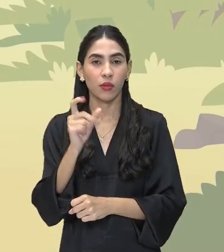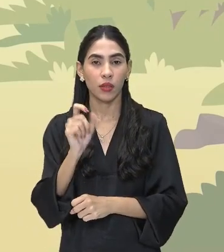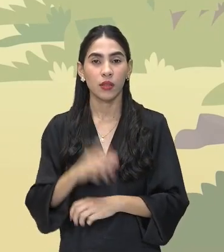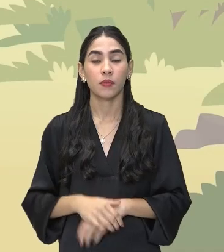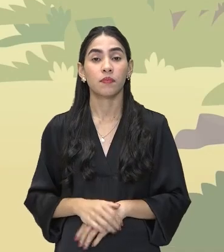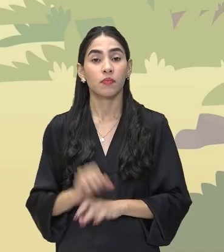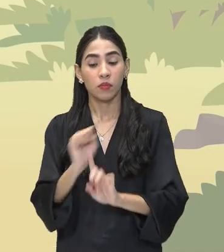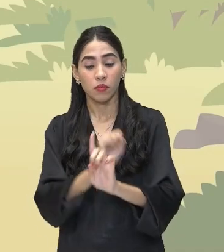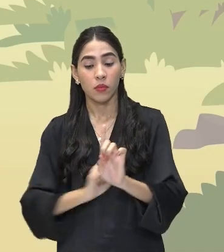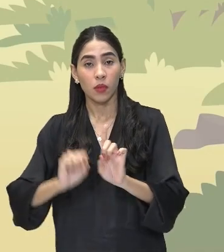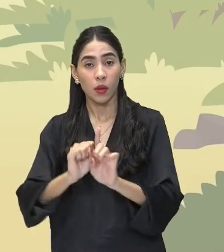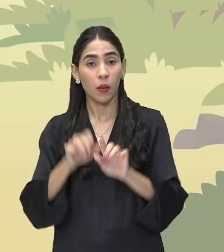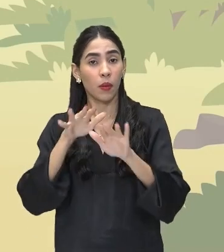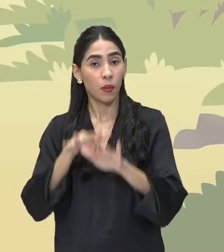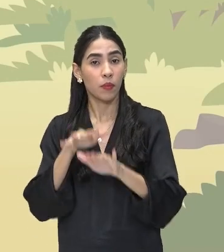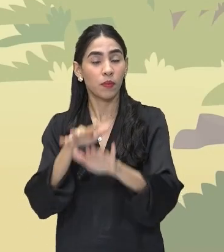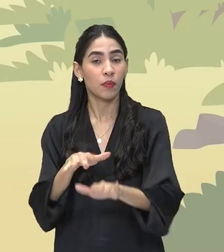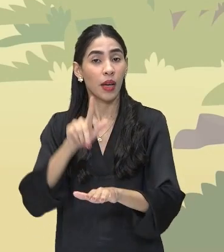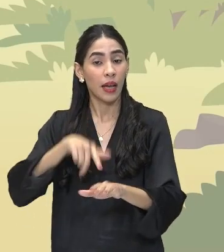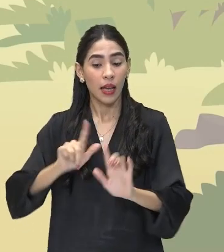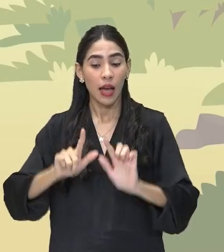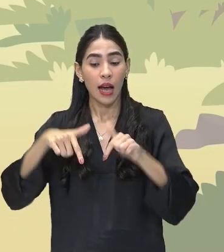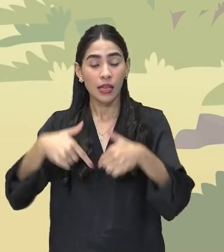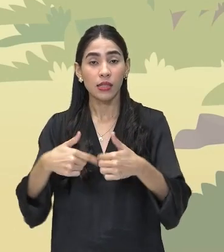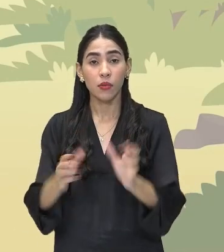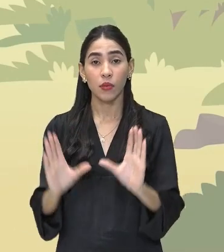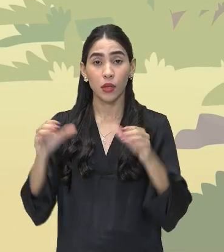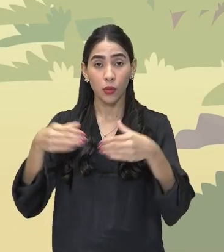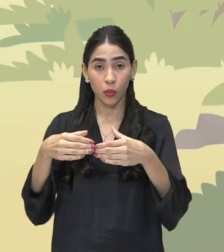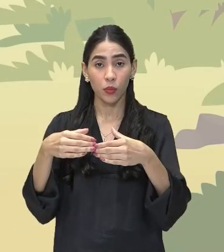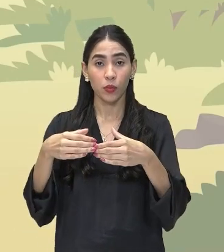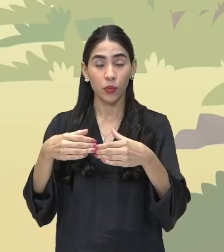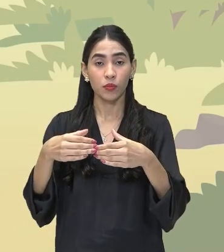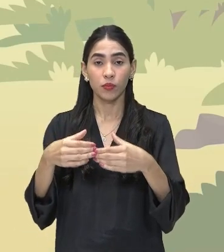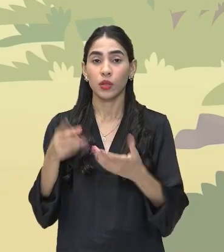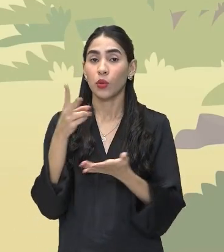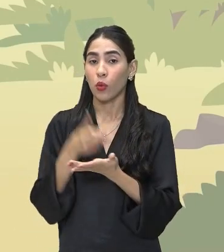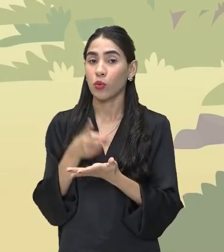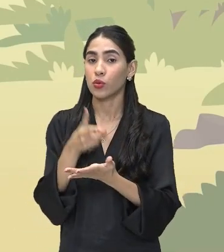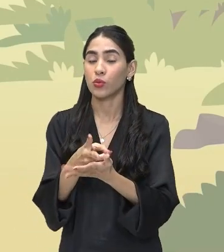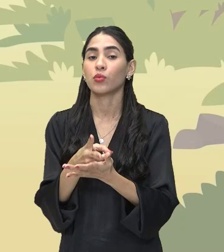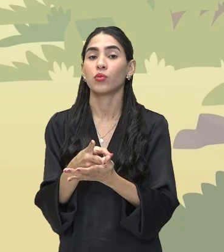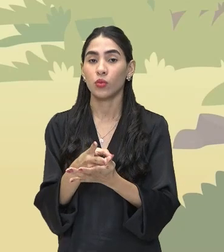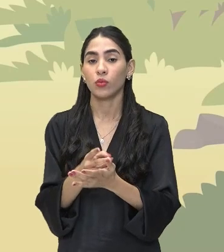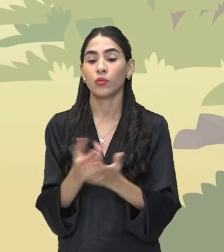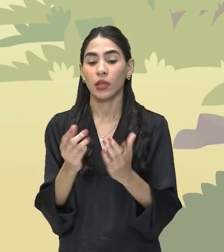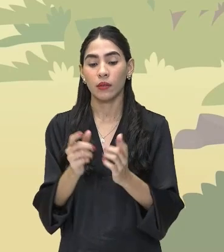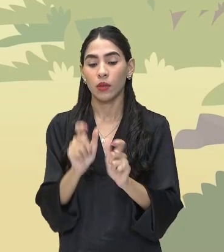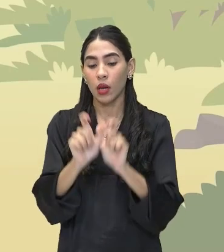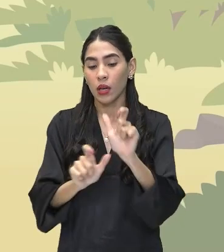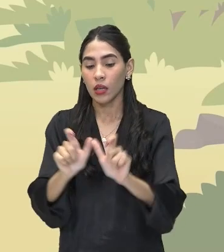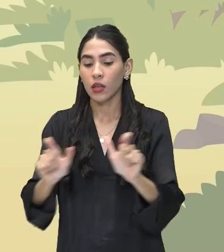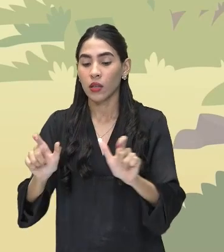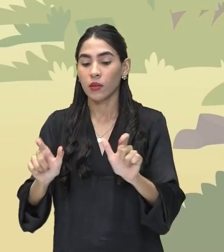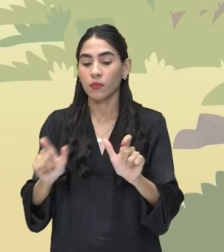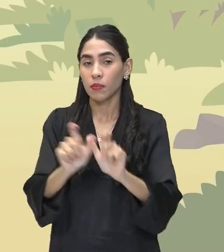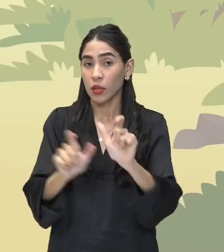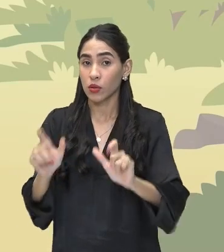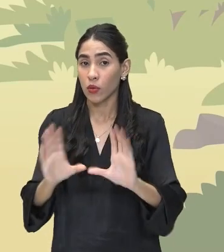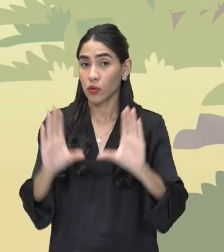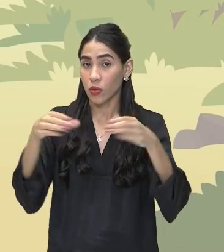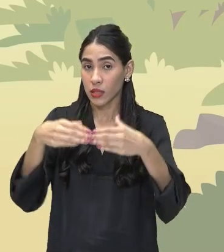movimentos sociais são ações coletivas mantidas por grupos organizados